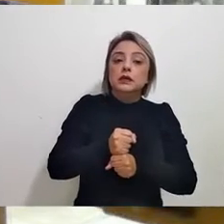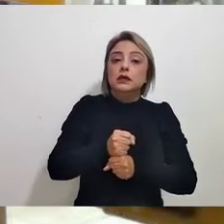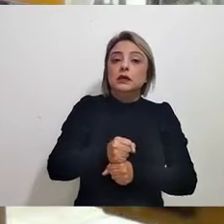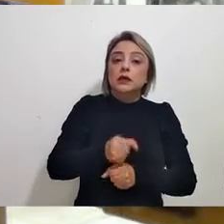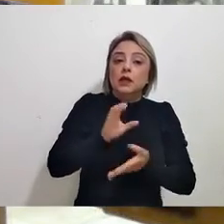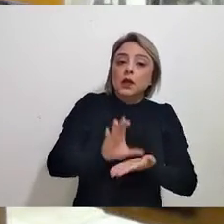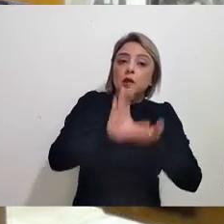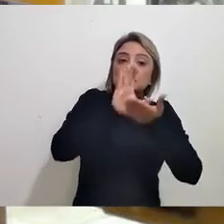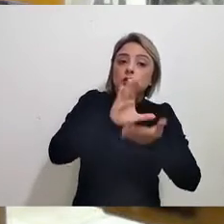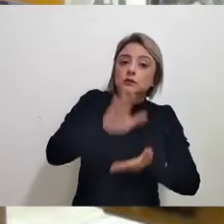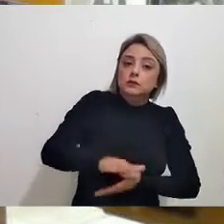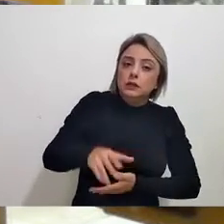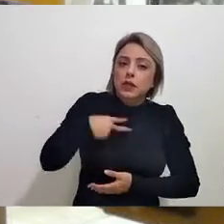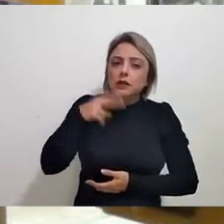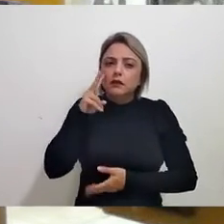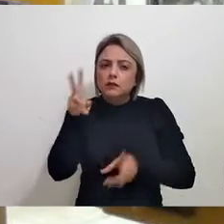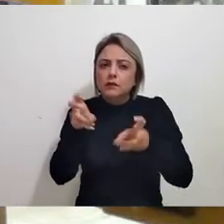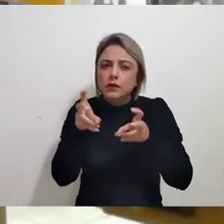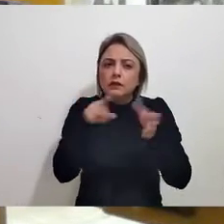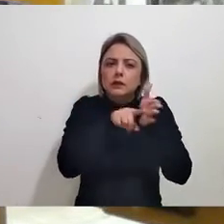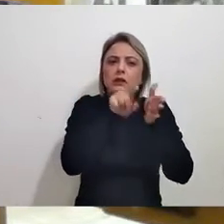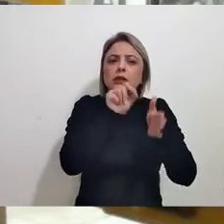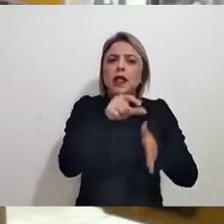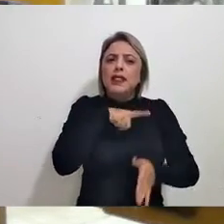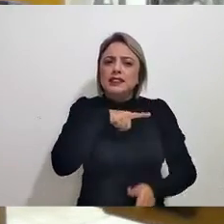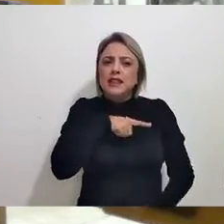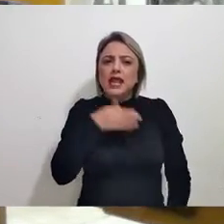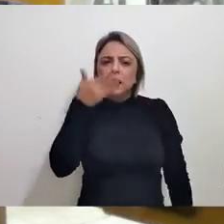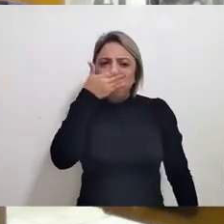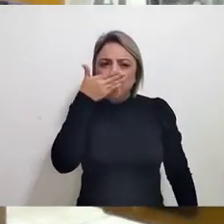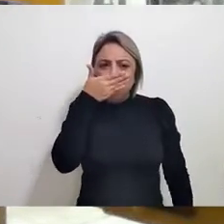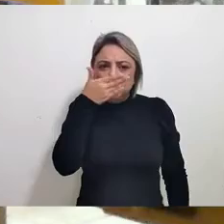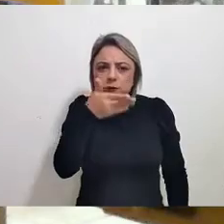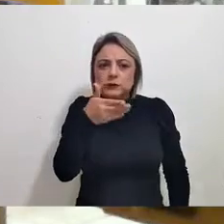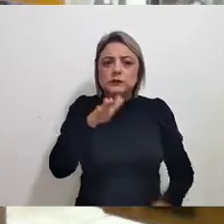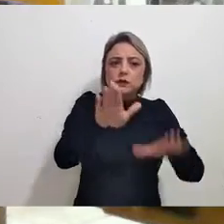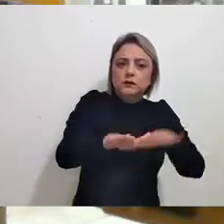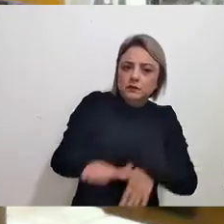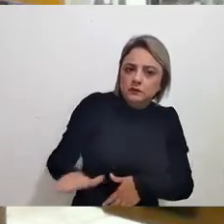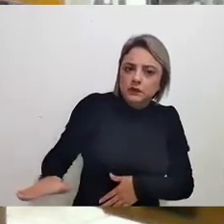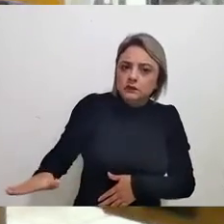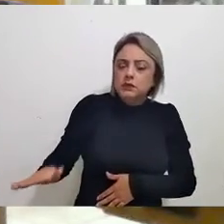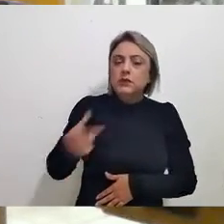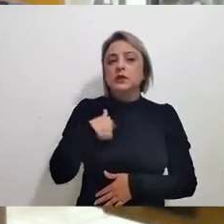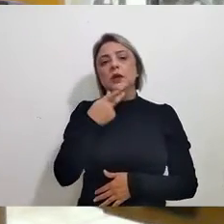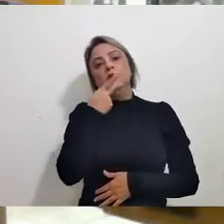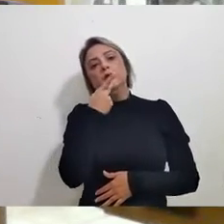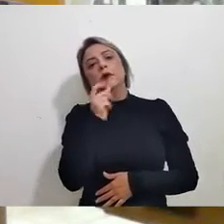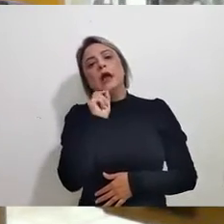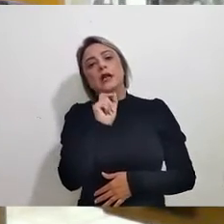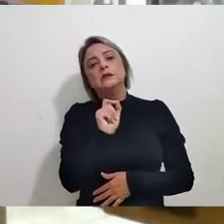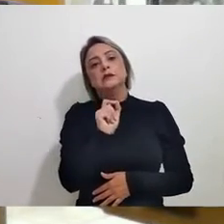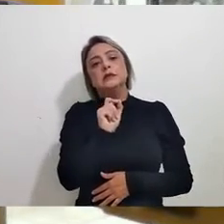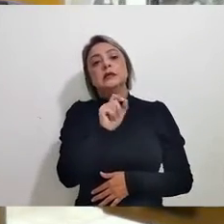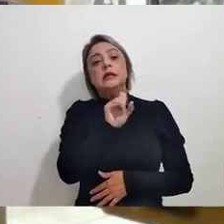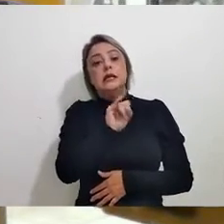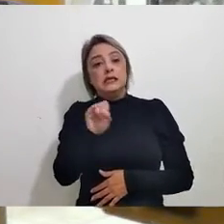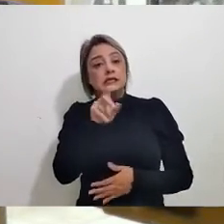questionada é justamente isso: existe prostituição infantil? E aí eu falo assim: se a criança não pode